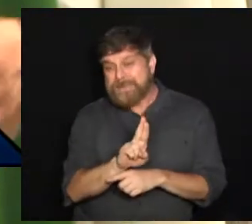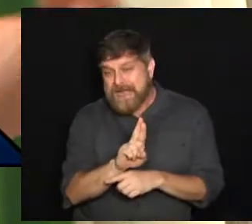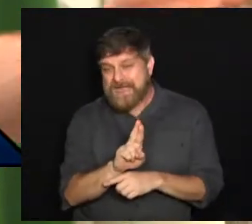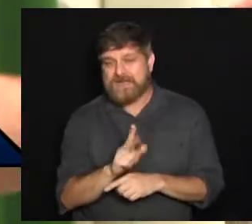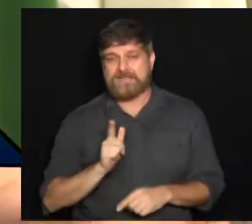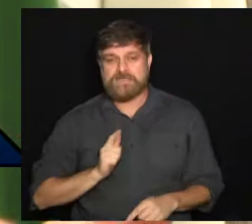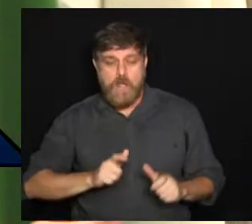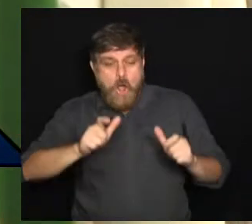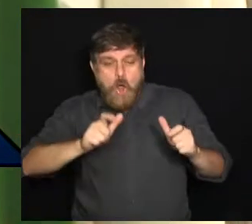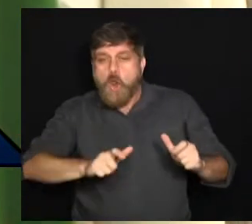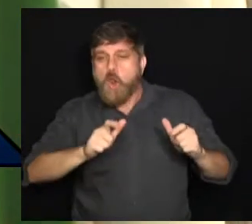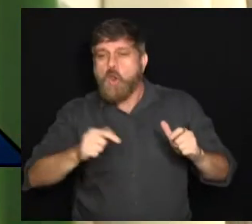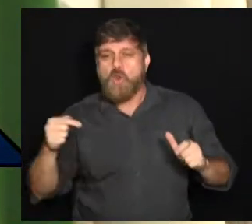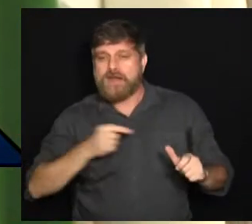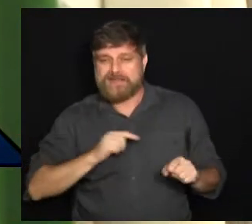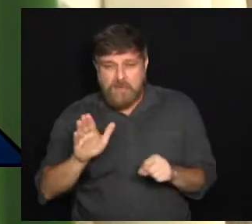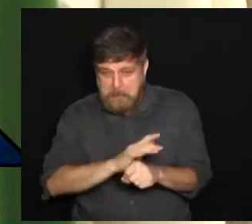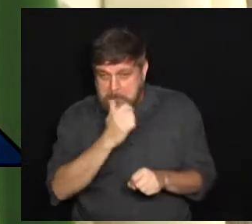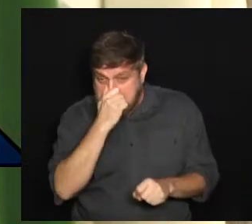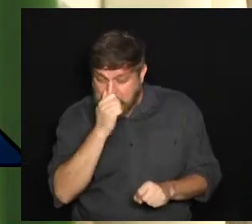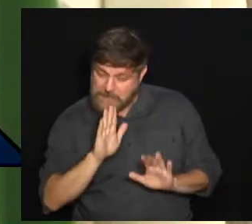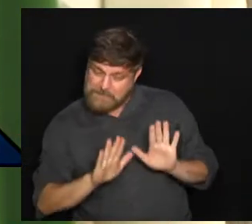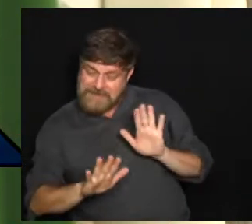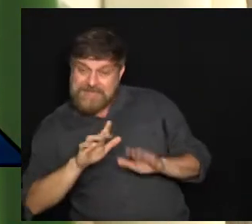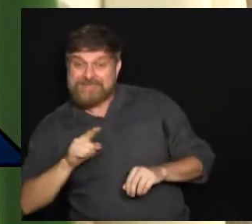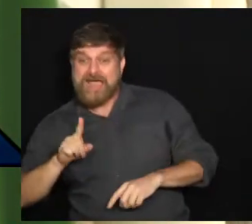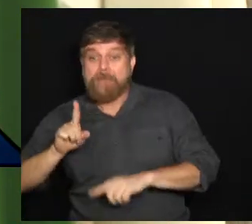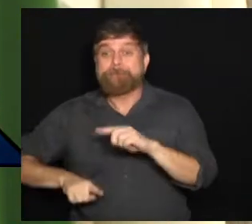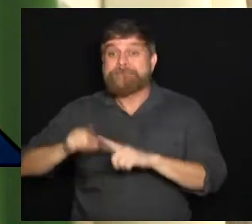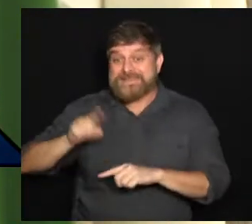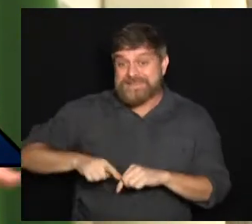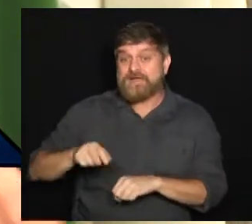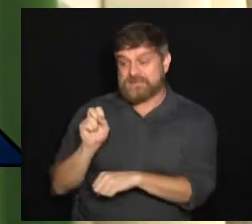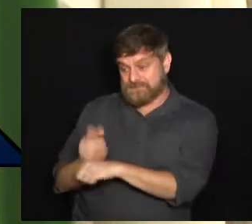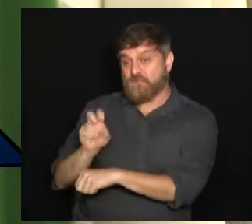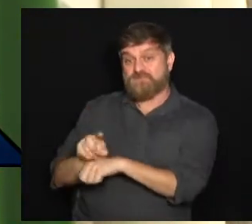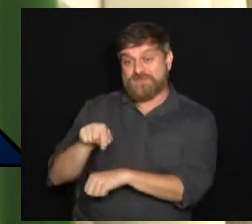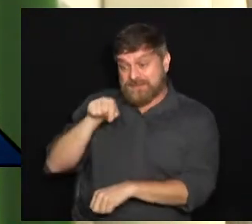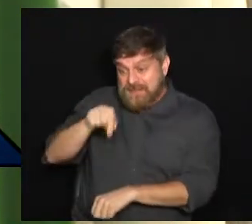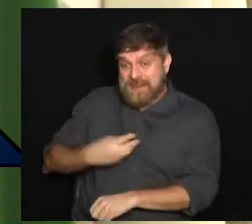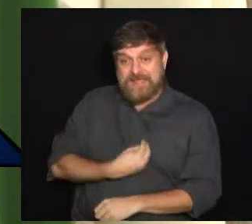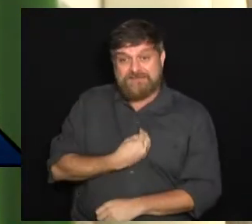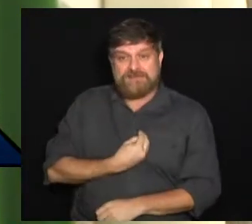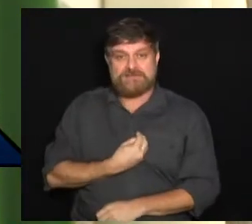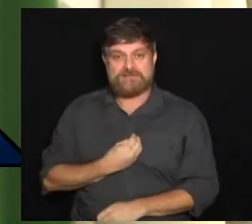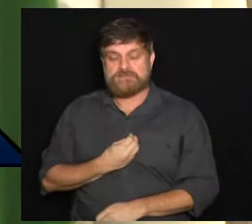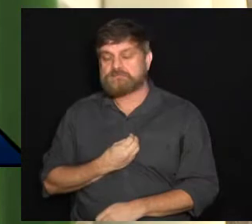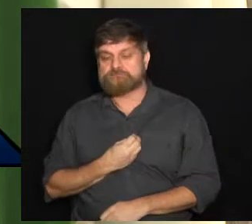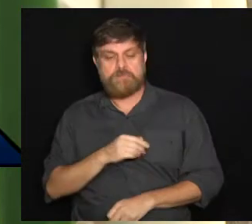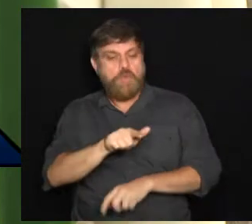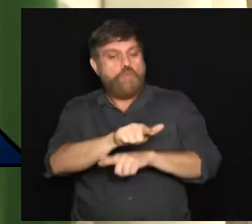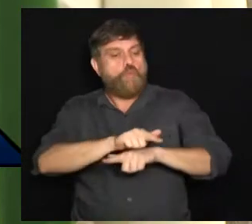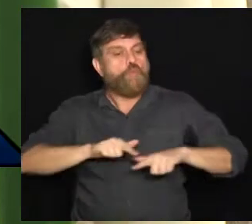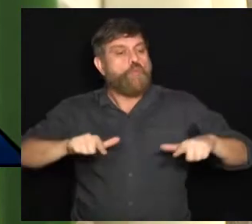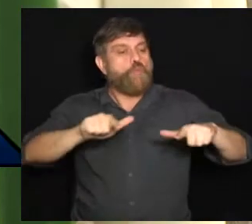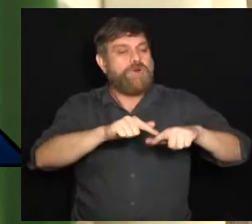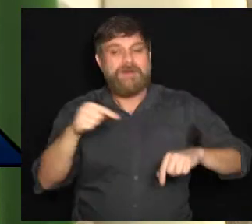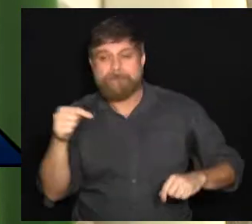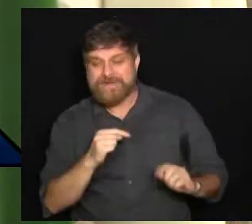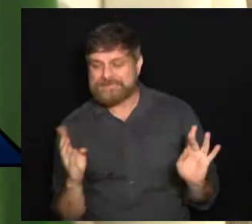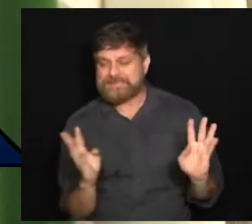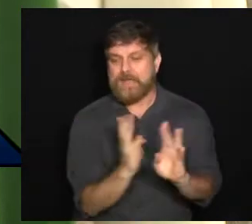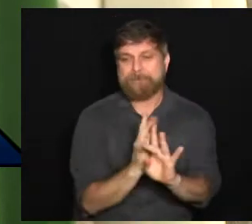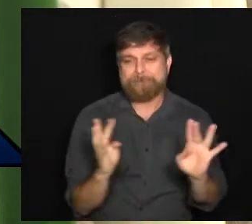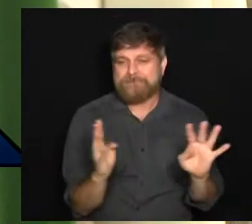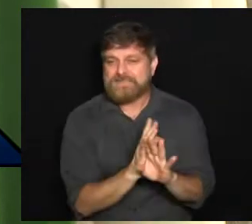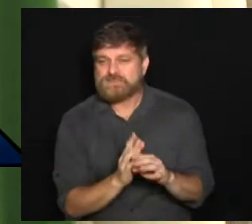em lugares que às vezes nem estão tão cheios de gente, mas as superfícies podem estar contaminadas. Então, você chega lá, está até vazio, mas ali circulou um monte de gente,